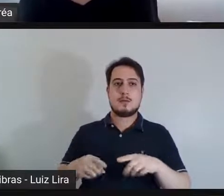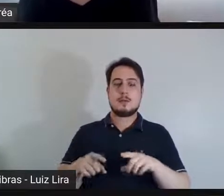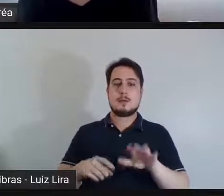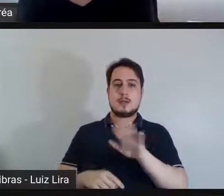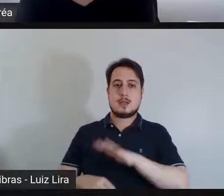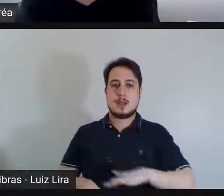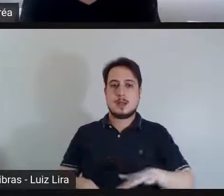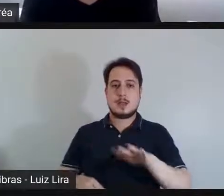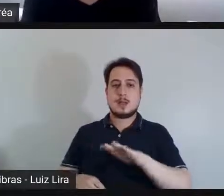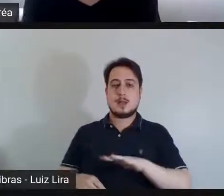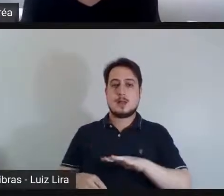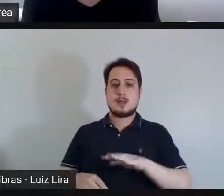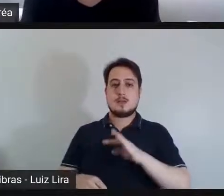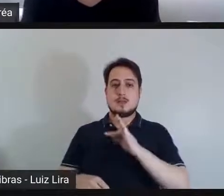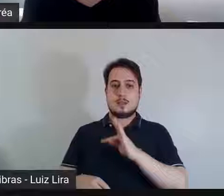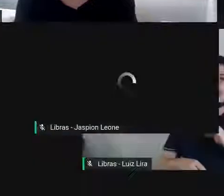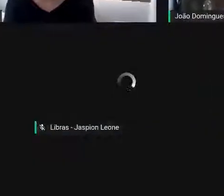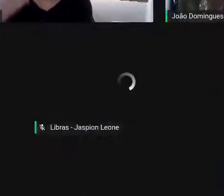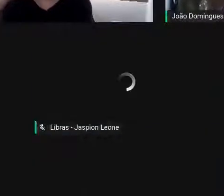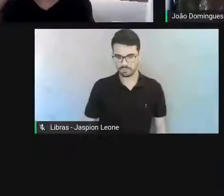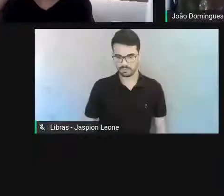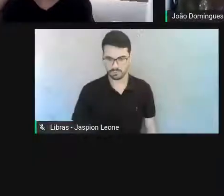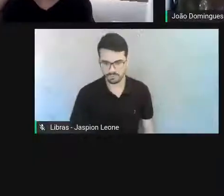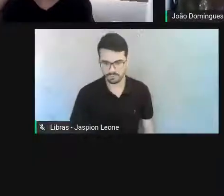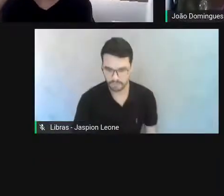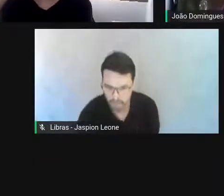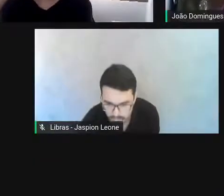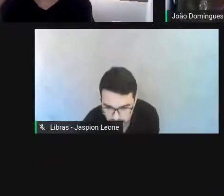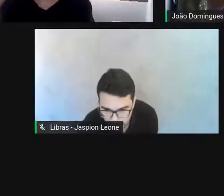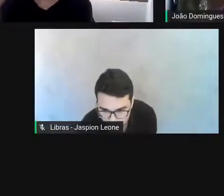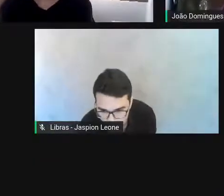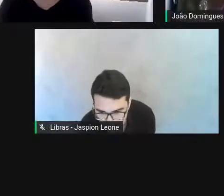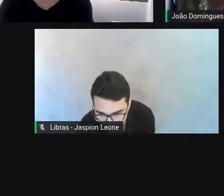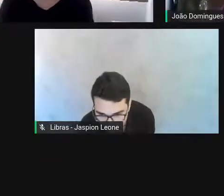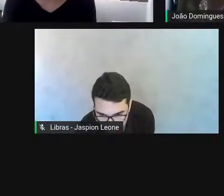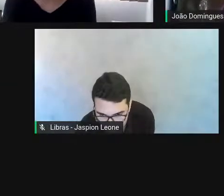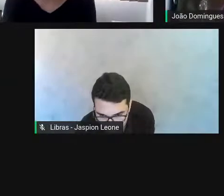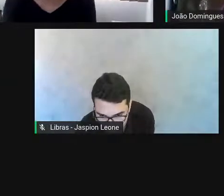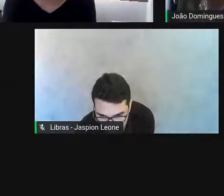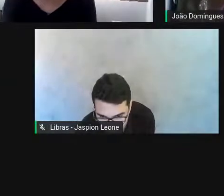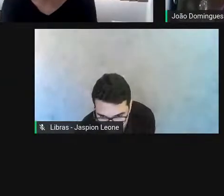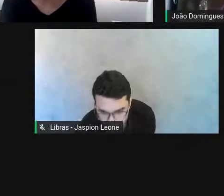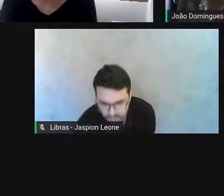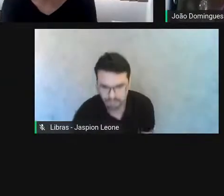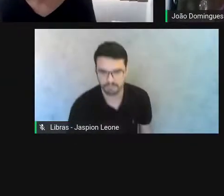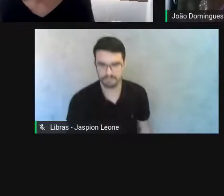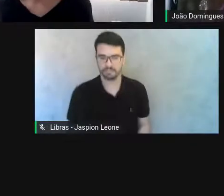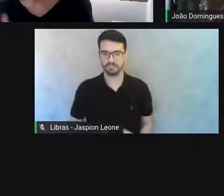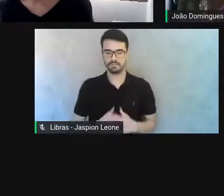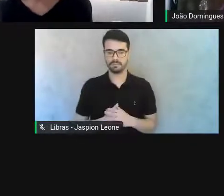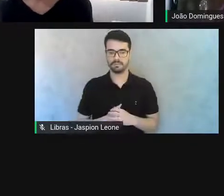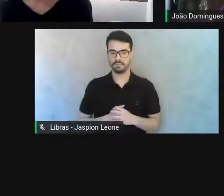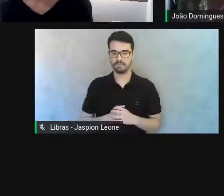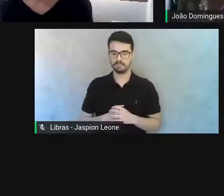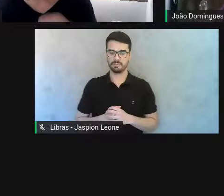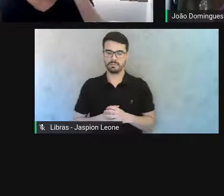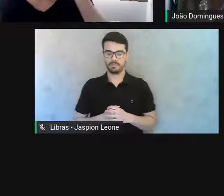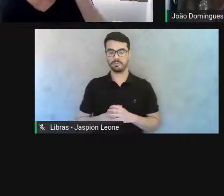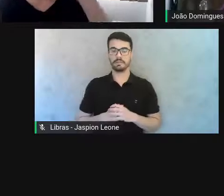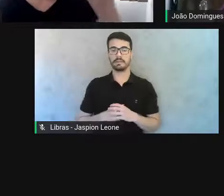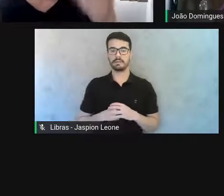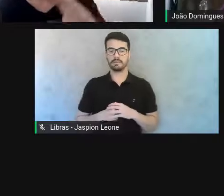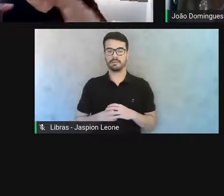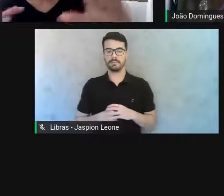no Tribunal de Contas. Tem uma recomendação para nós, muito em função dessa questão de preço, questão de como fazer